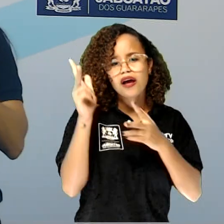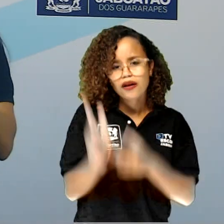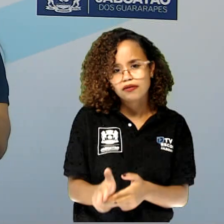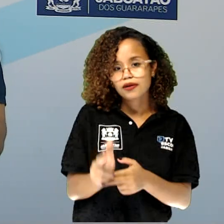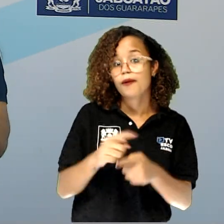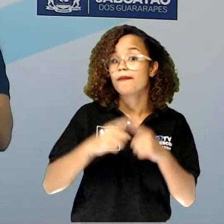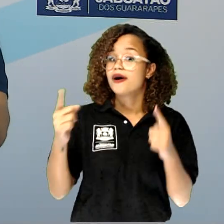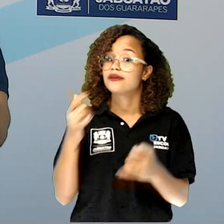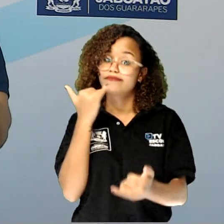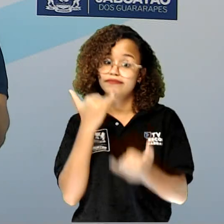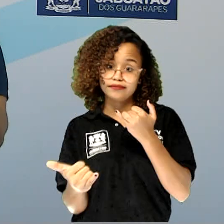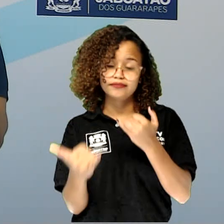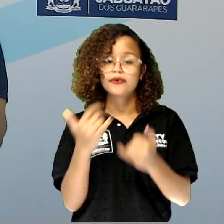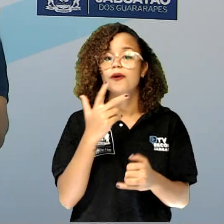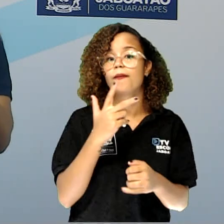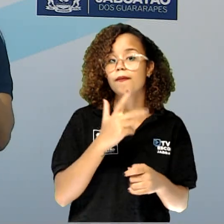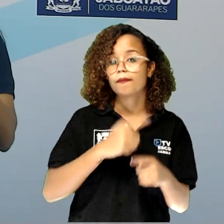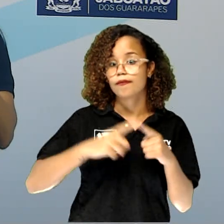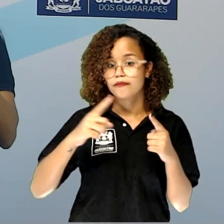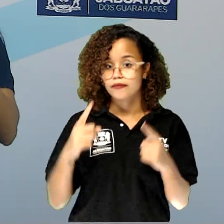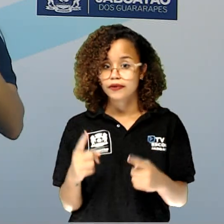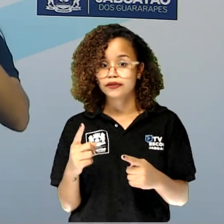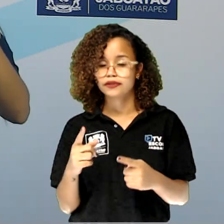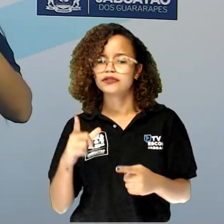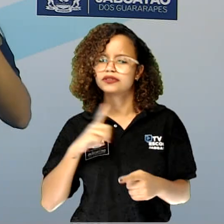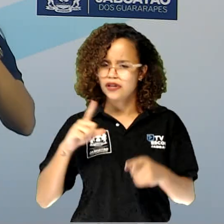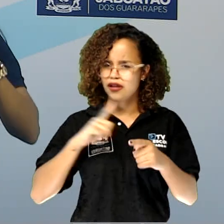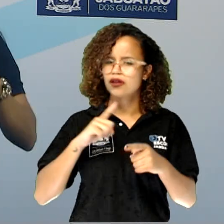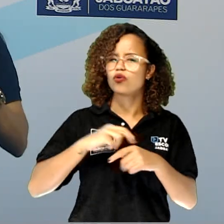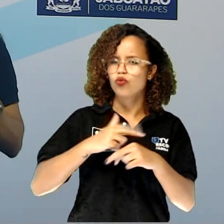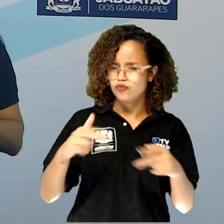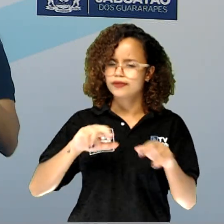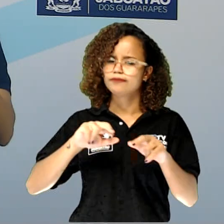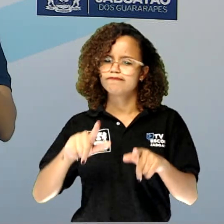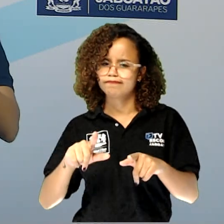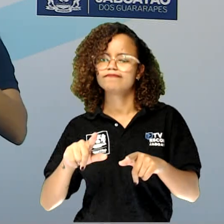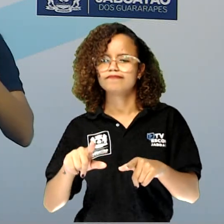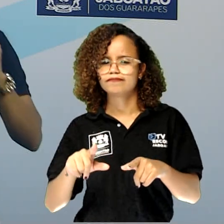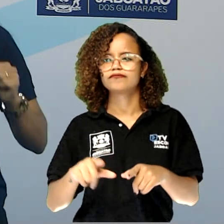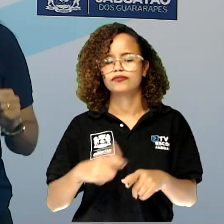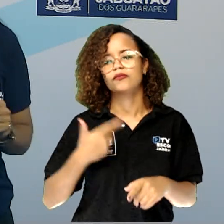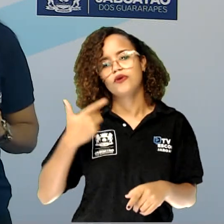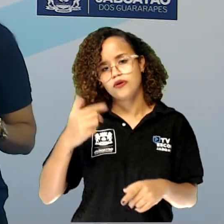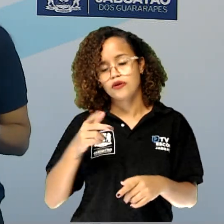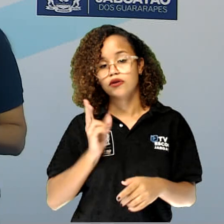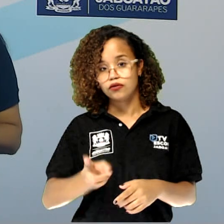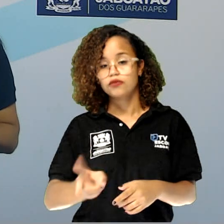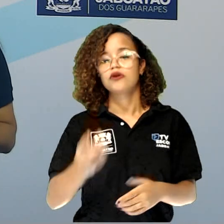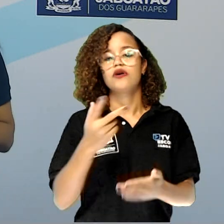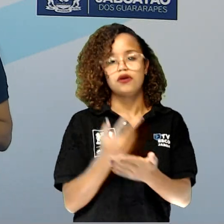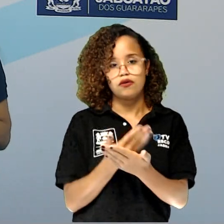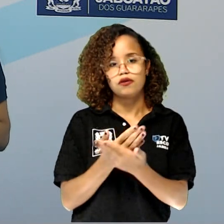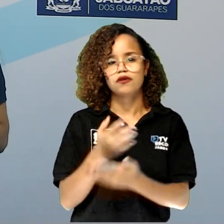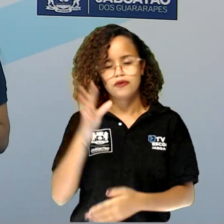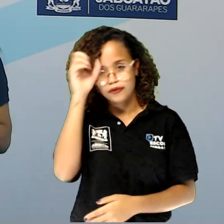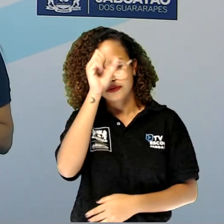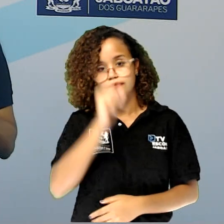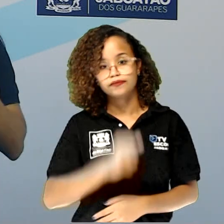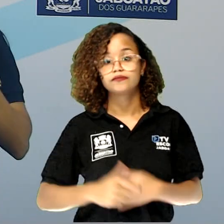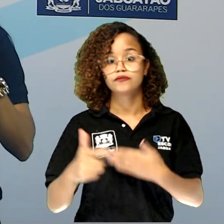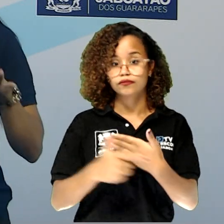bem parecidas, mas tem algumas coisinhas diferentes que a gente ao longo da aula vai aprender.